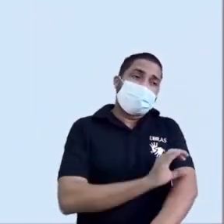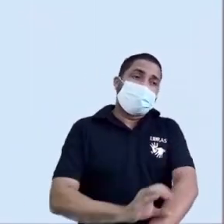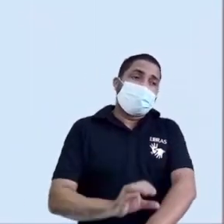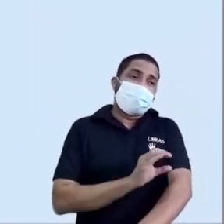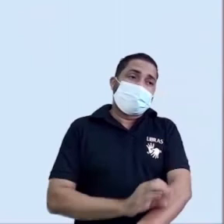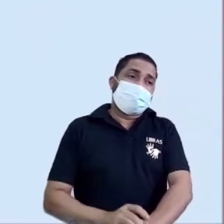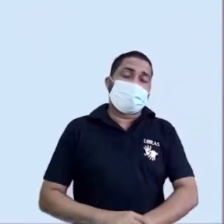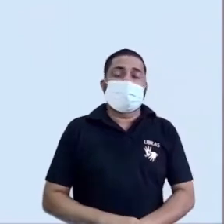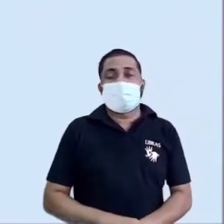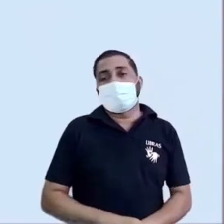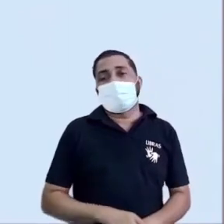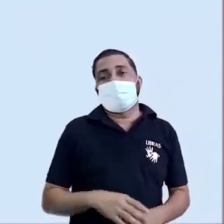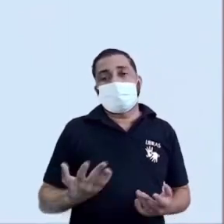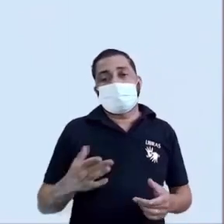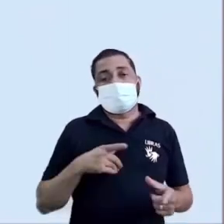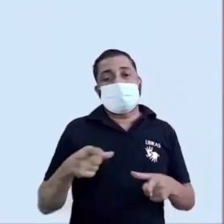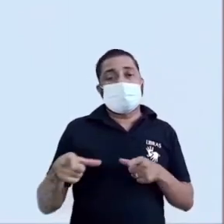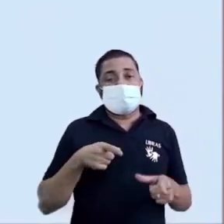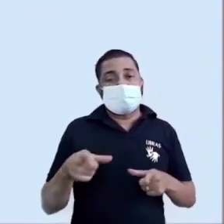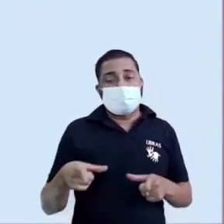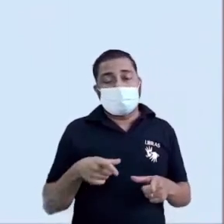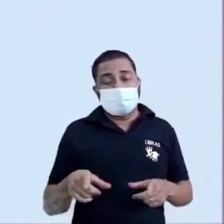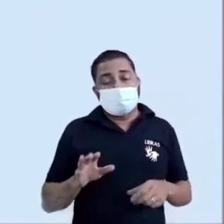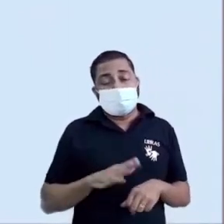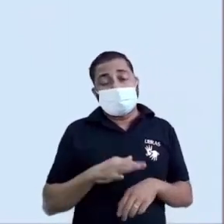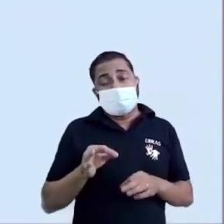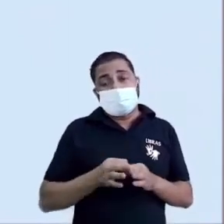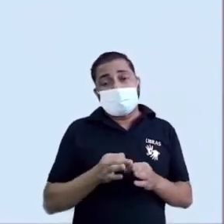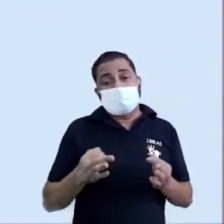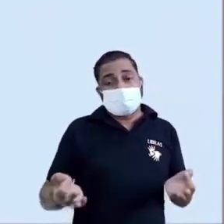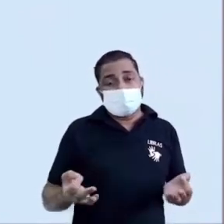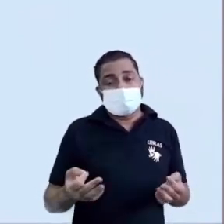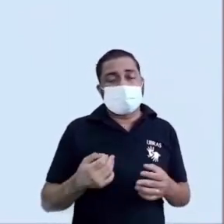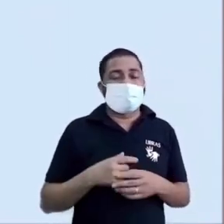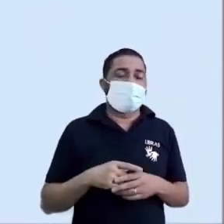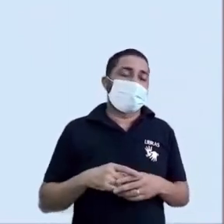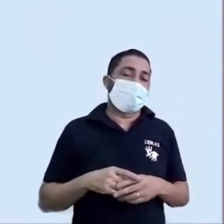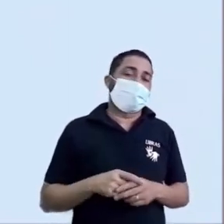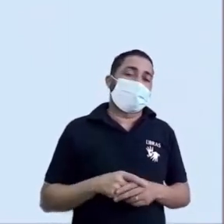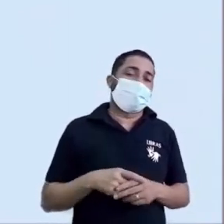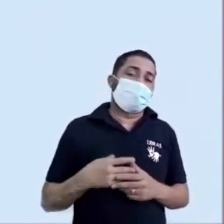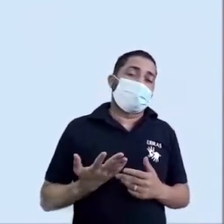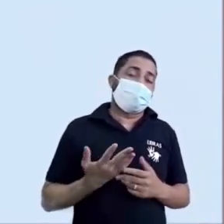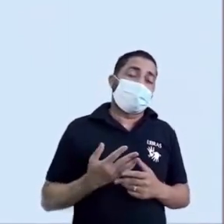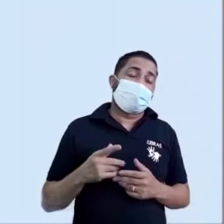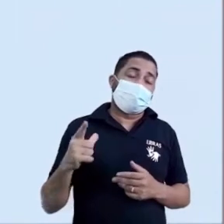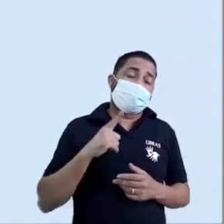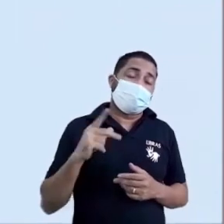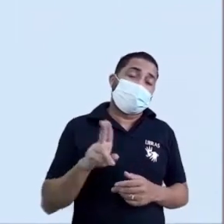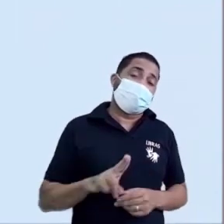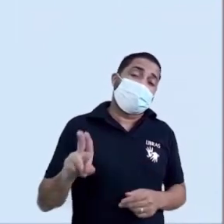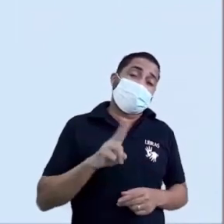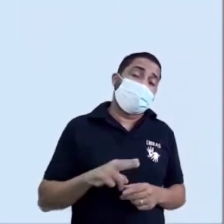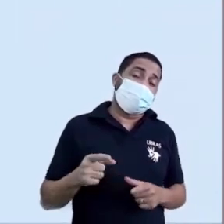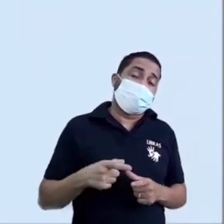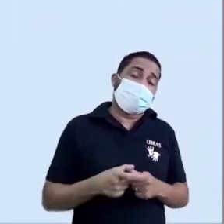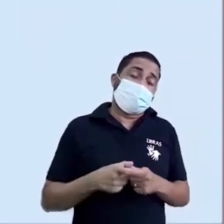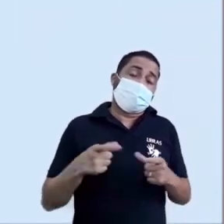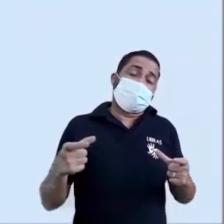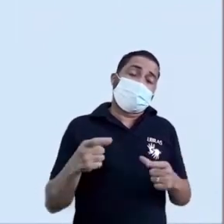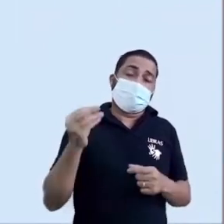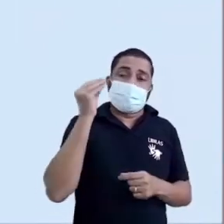né? É um trabalho mais simples, mais seco, digamos assim, mas que tem uma utilidade muito grande